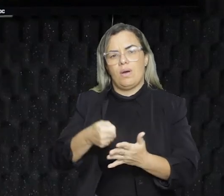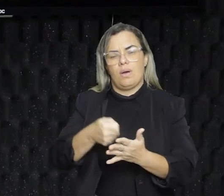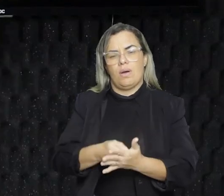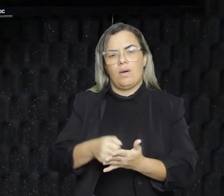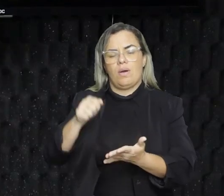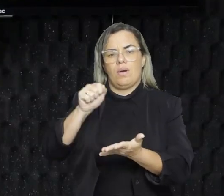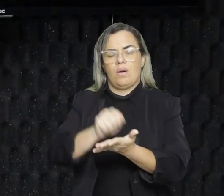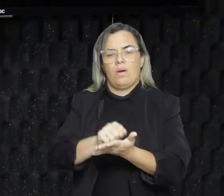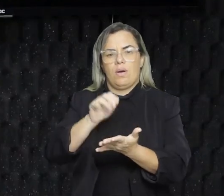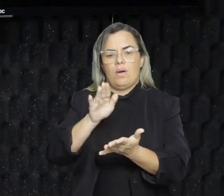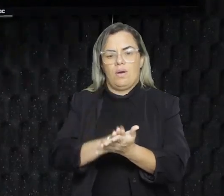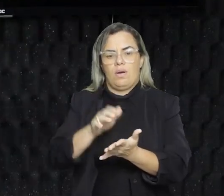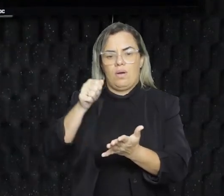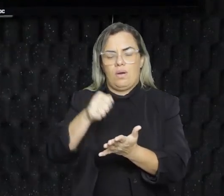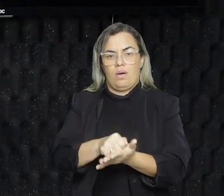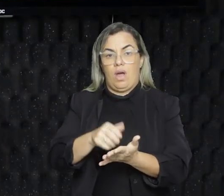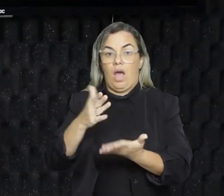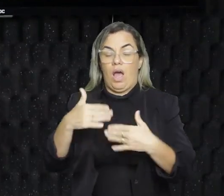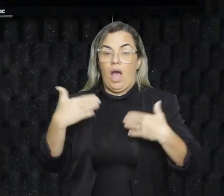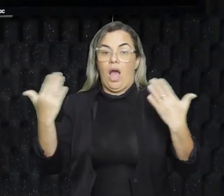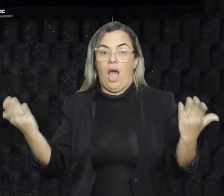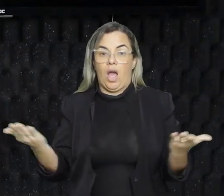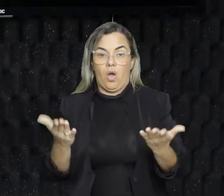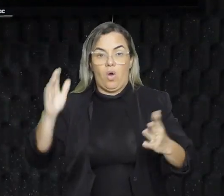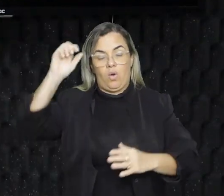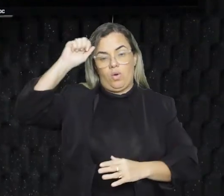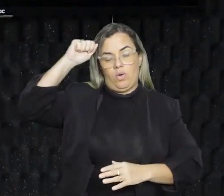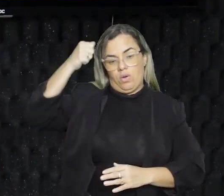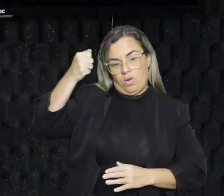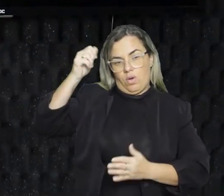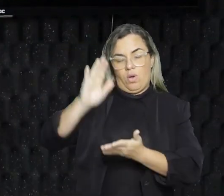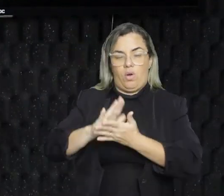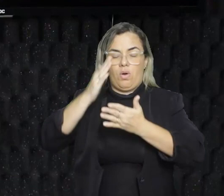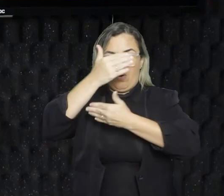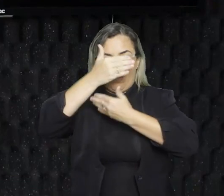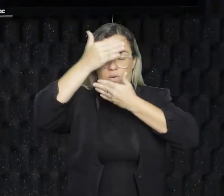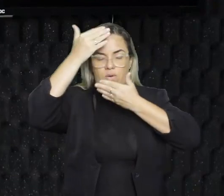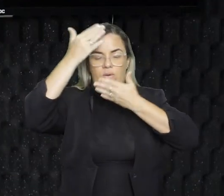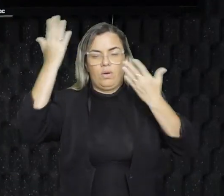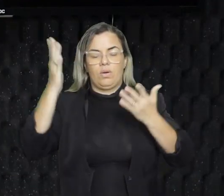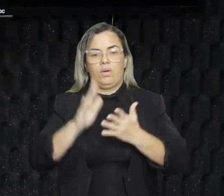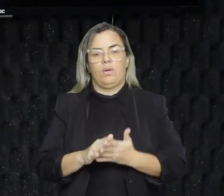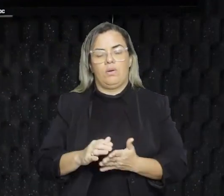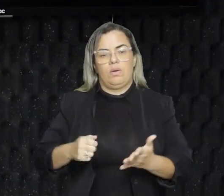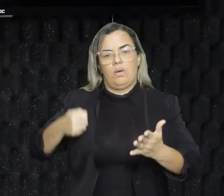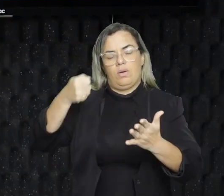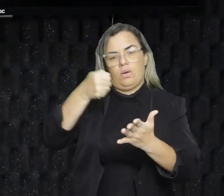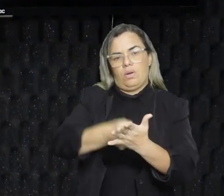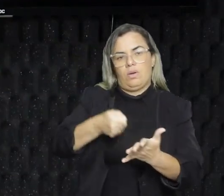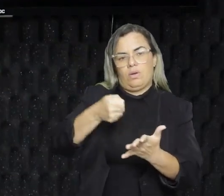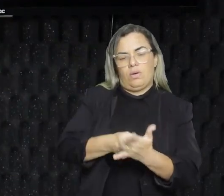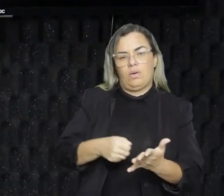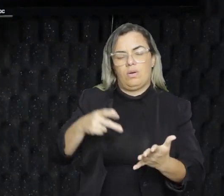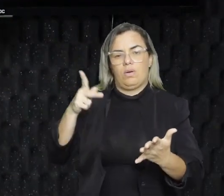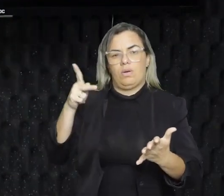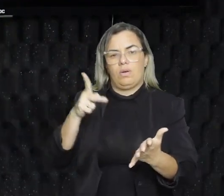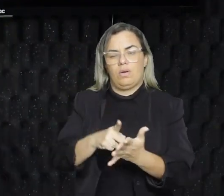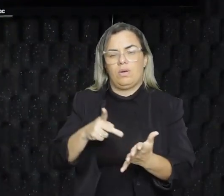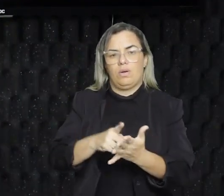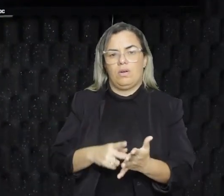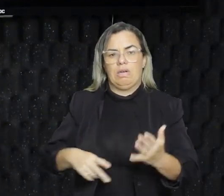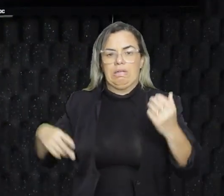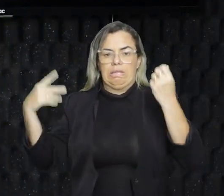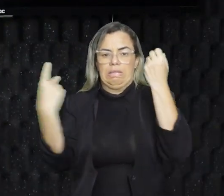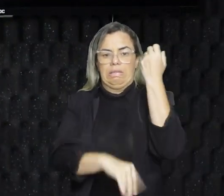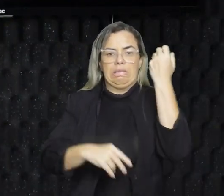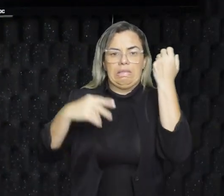você fosse uma pessoa de cor ou muçulmano, você pagaria, na verdade, com